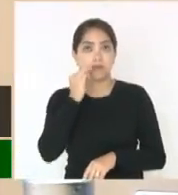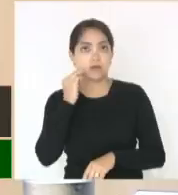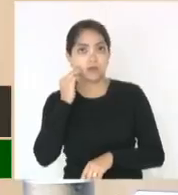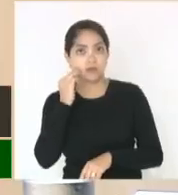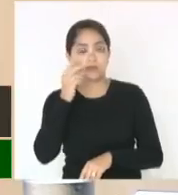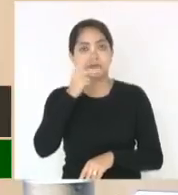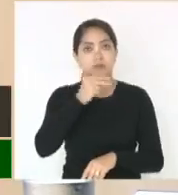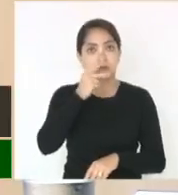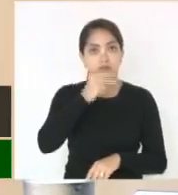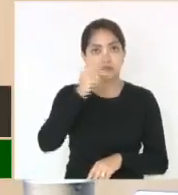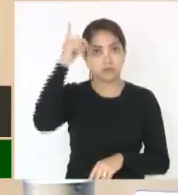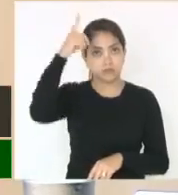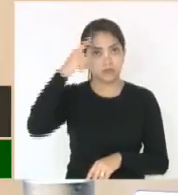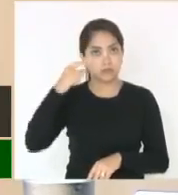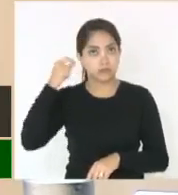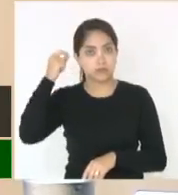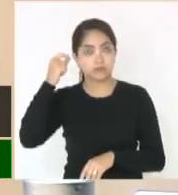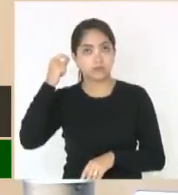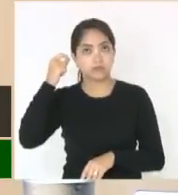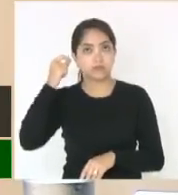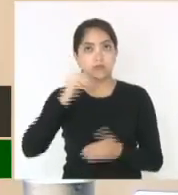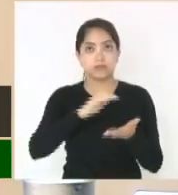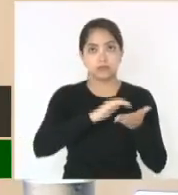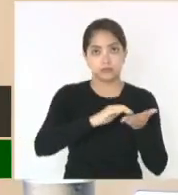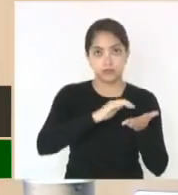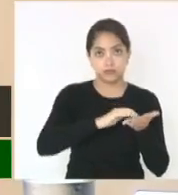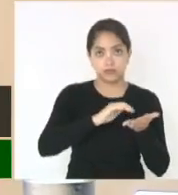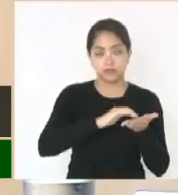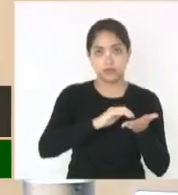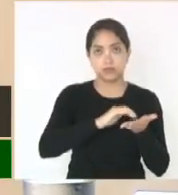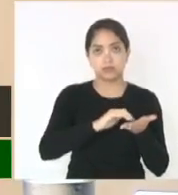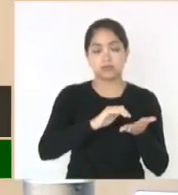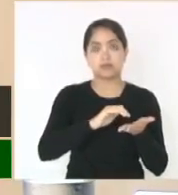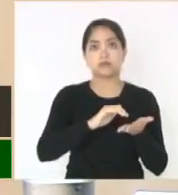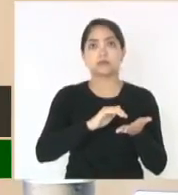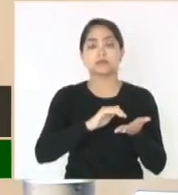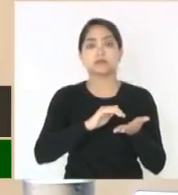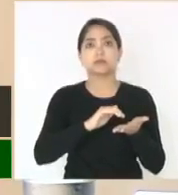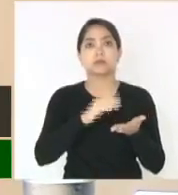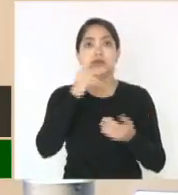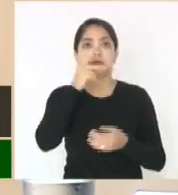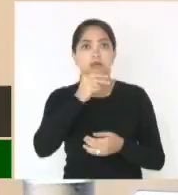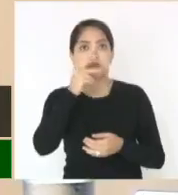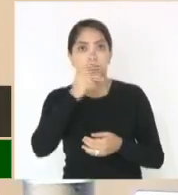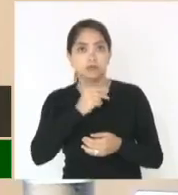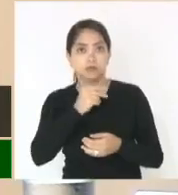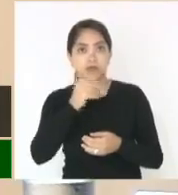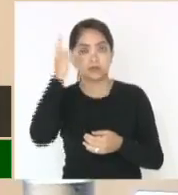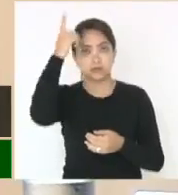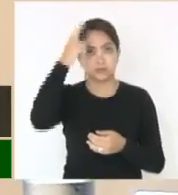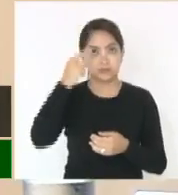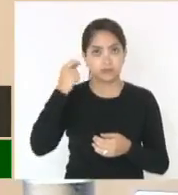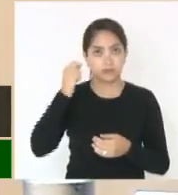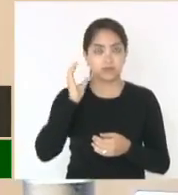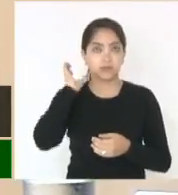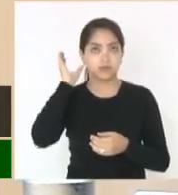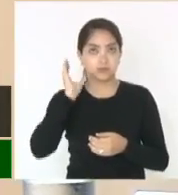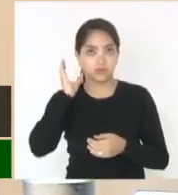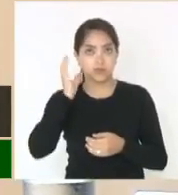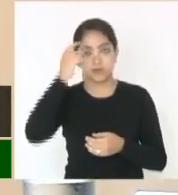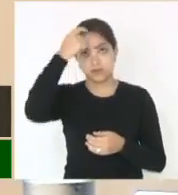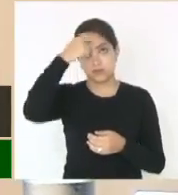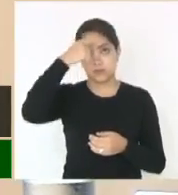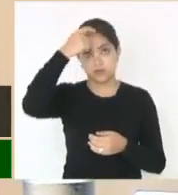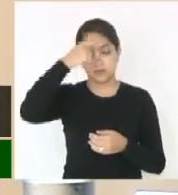Kennedy, Dirce, secretarias Kennedy Nunes, Dirce, Ana Paula e Maurício